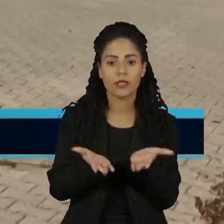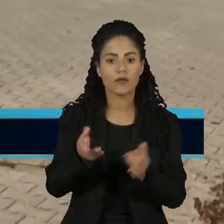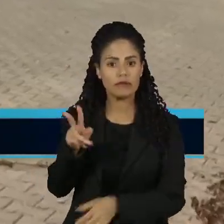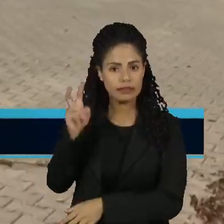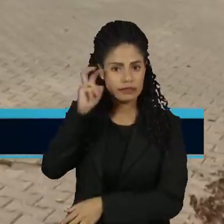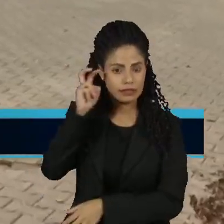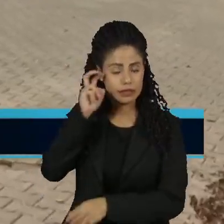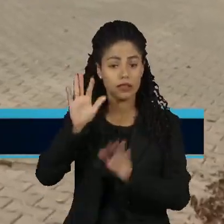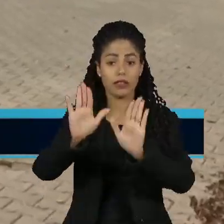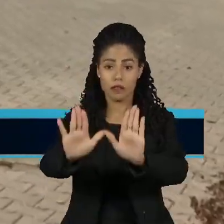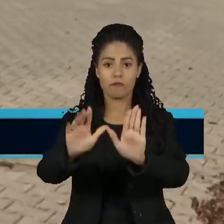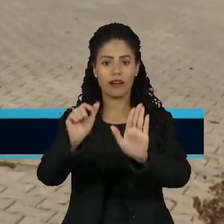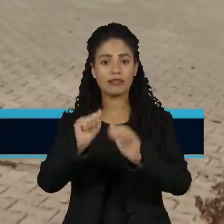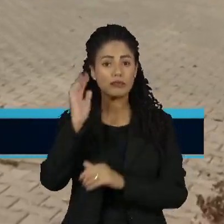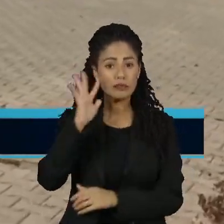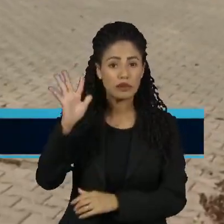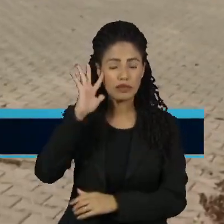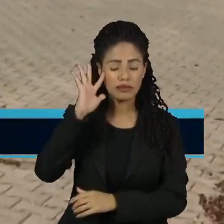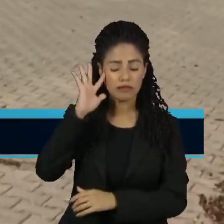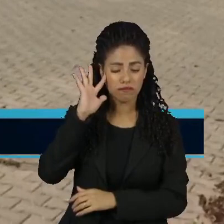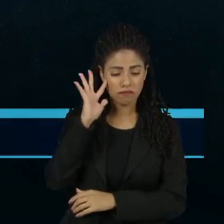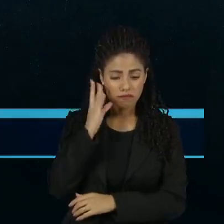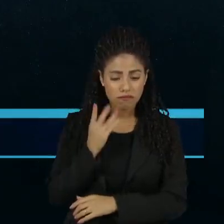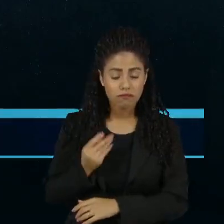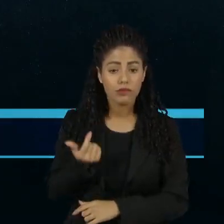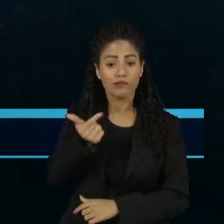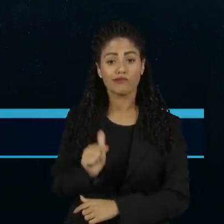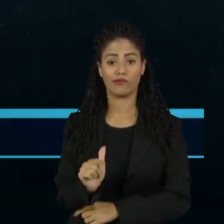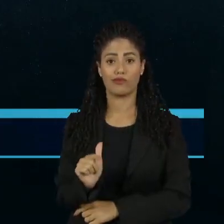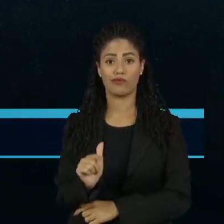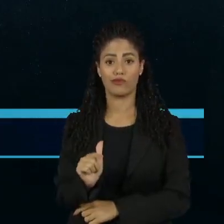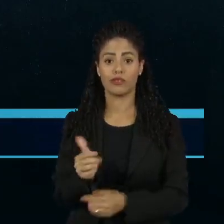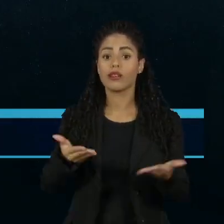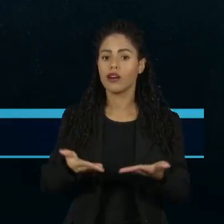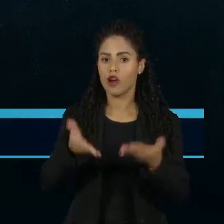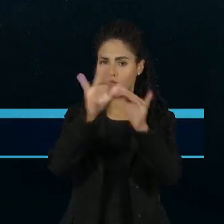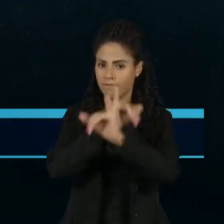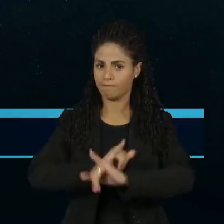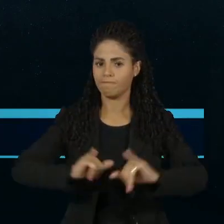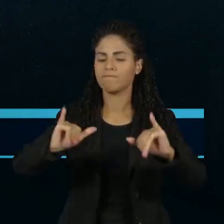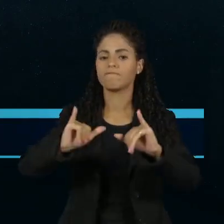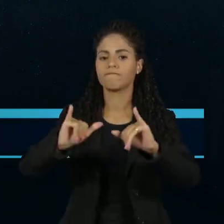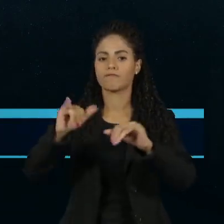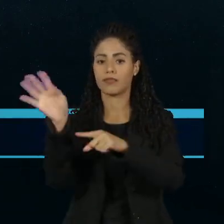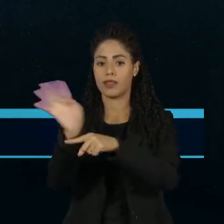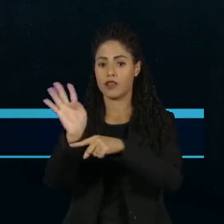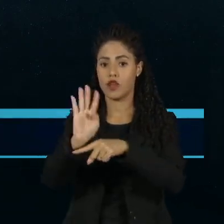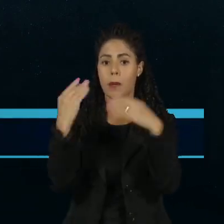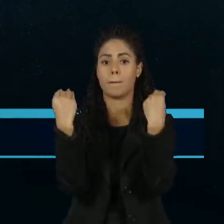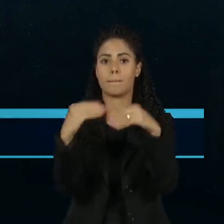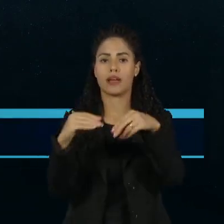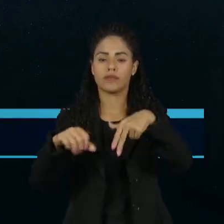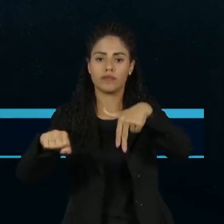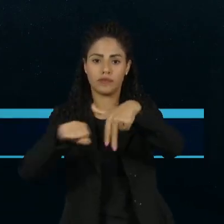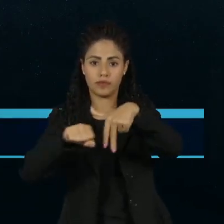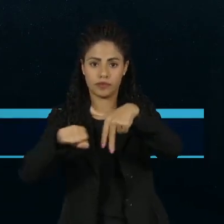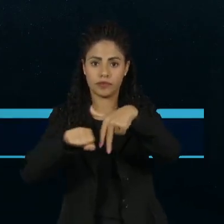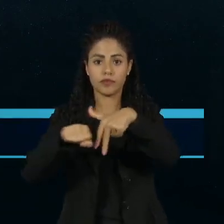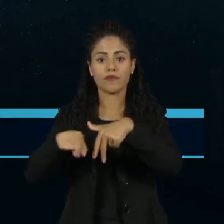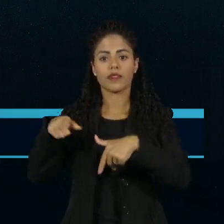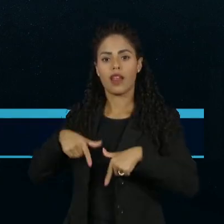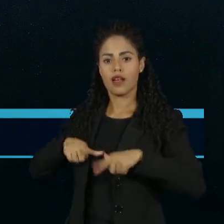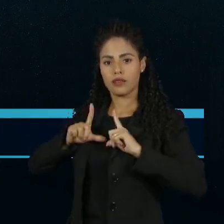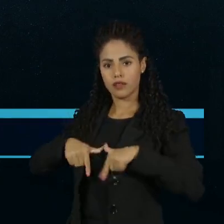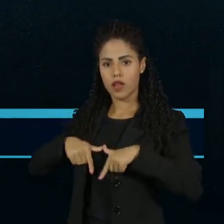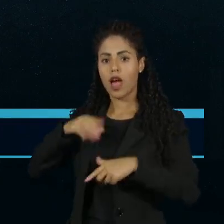quinta-feira. Mas o sonho deve ser adiado mais uma vez. Em mensagem gravada em vídeo, o embaixador de Israel no Brasil